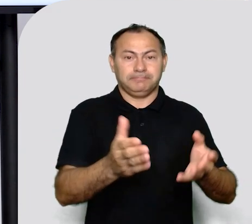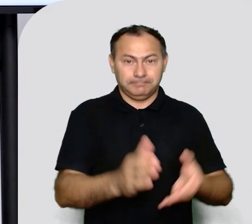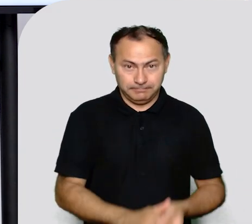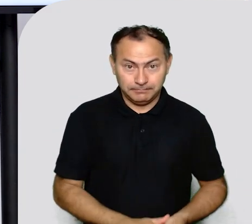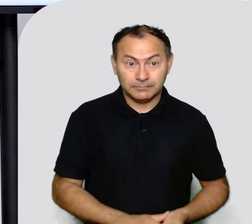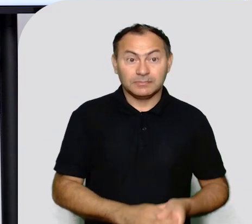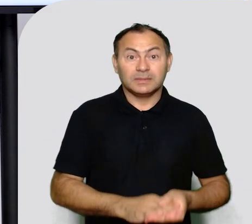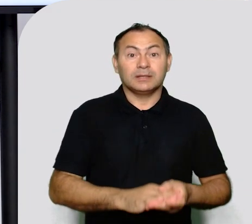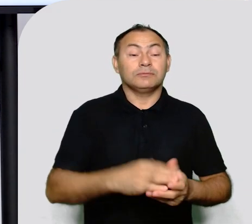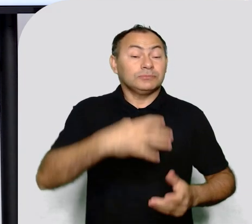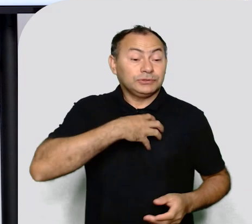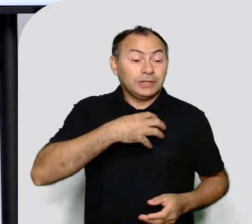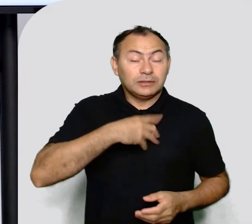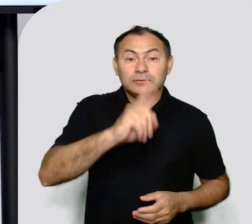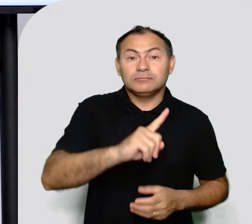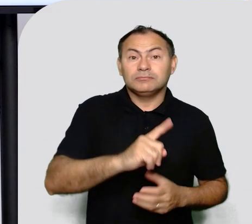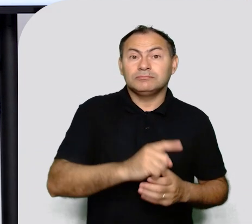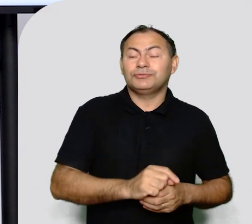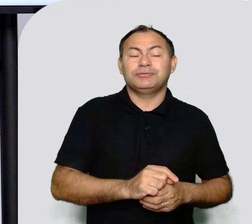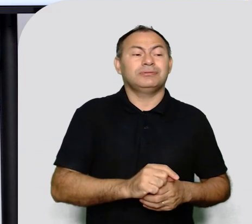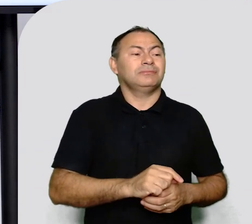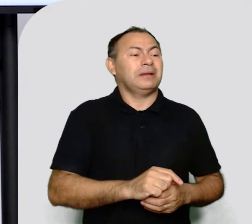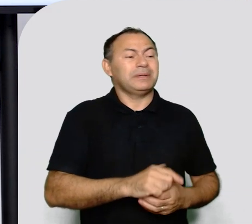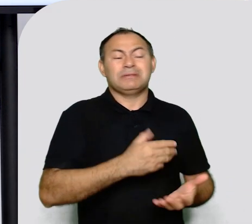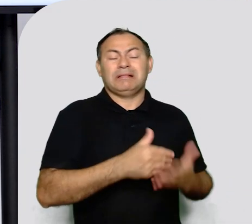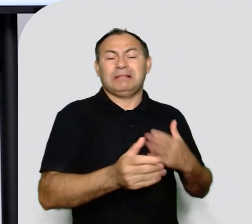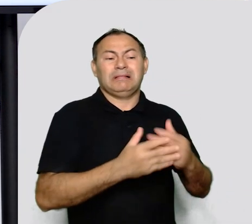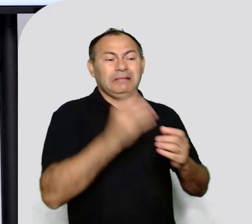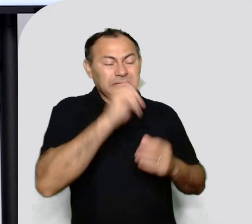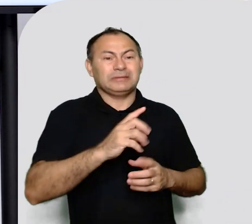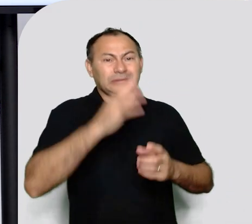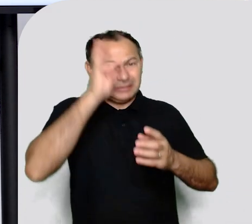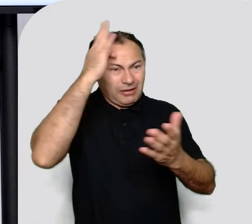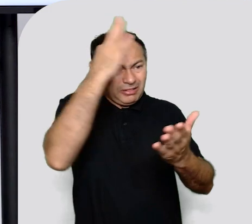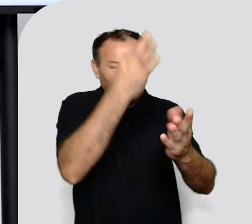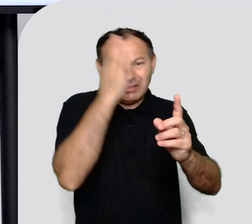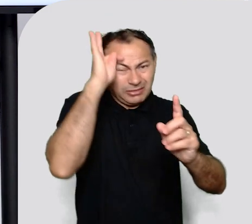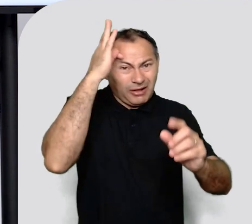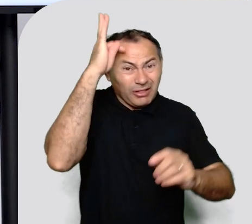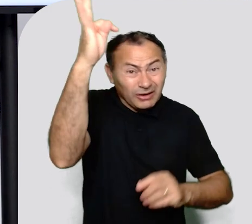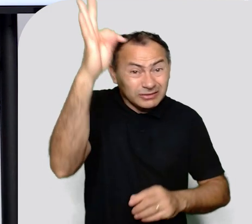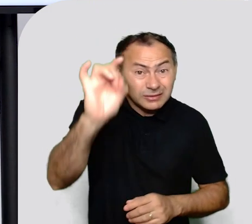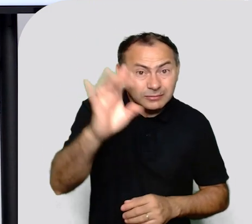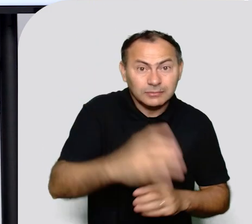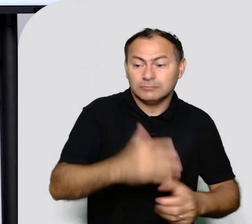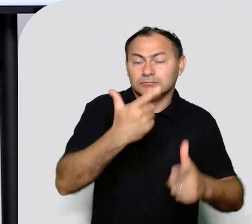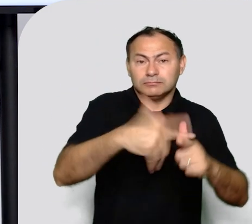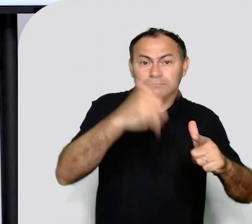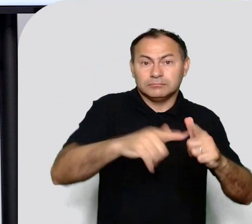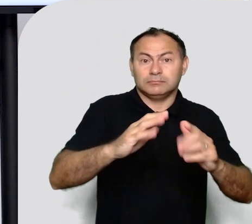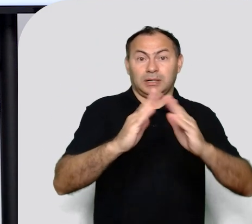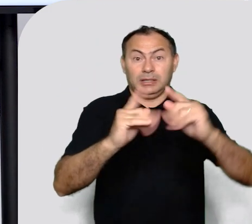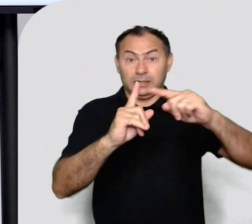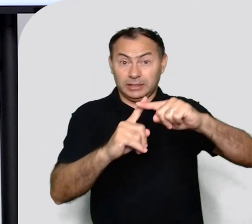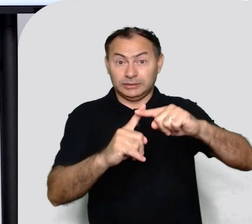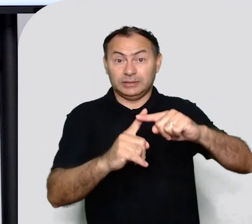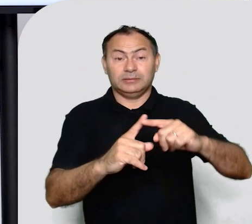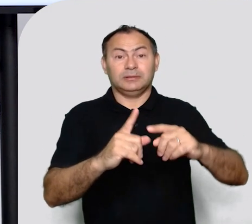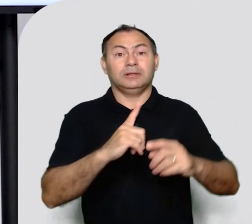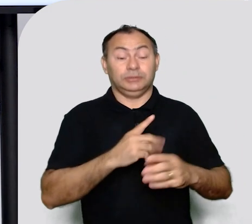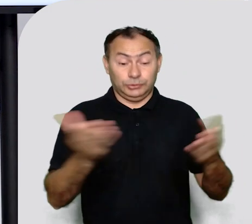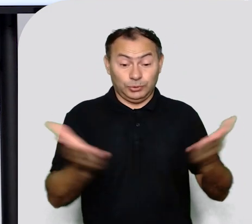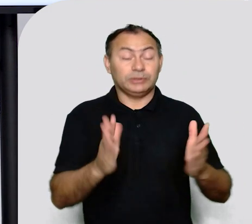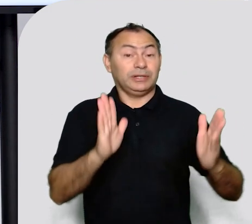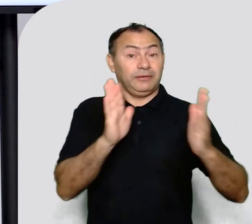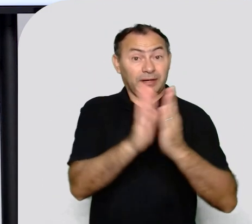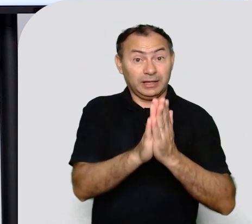autorreferencialidade, em uma espécie de narcisismo teológico. Entre os muitos problemas que a igreja